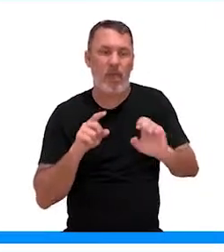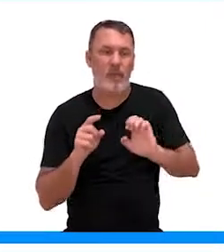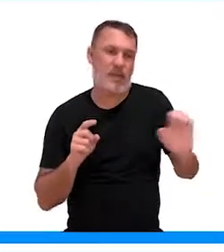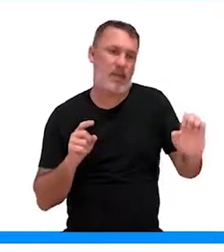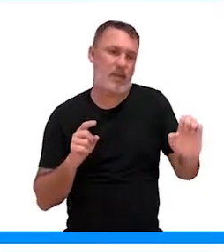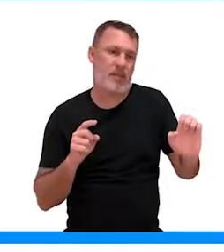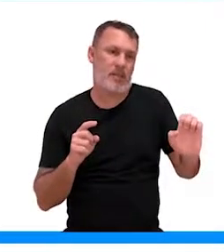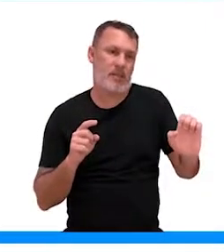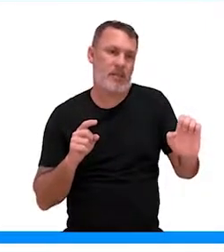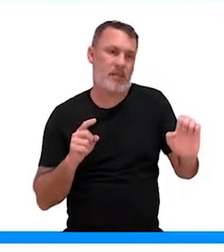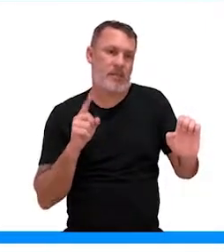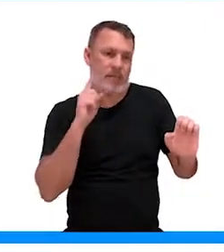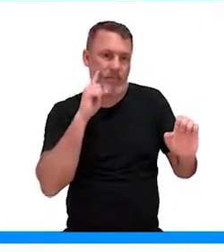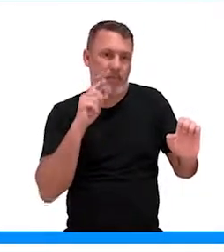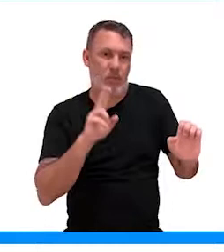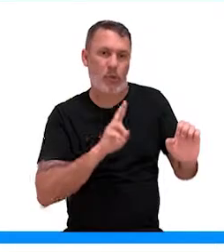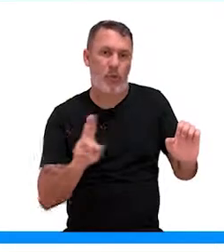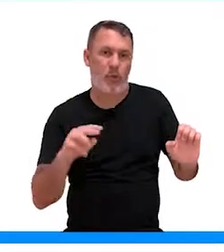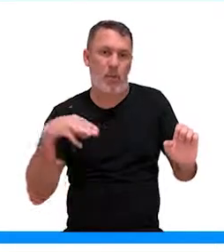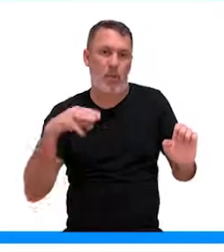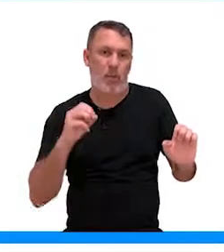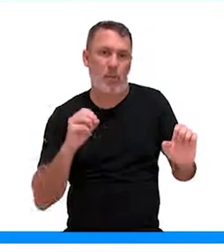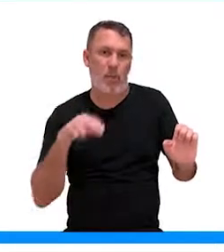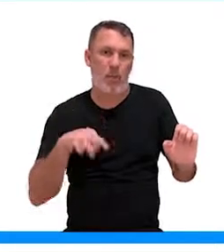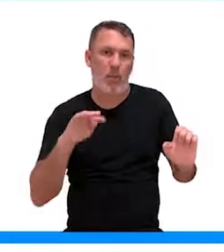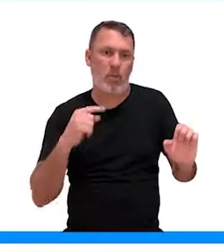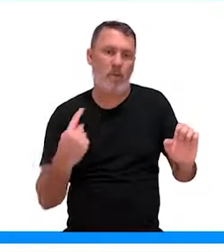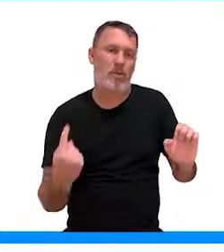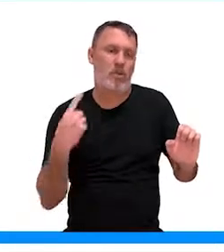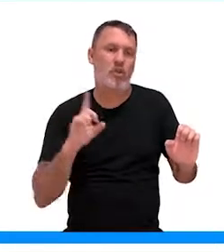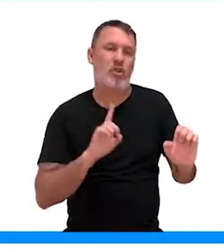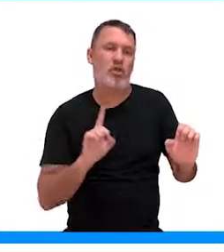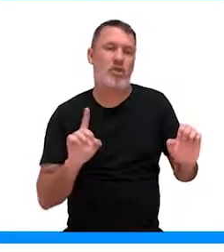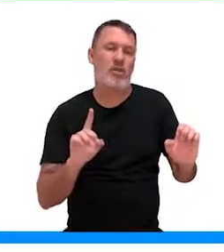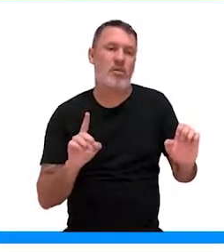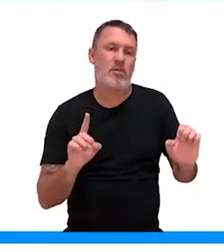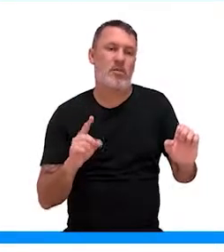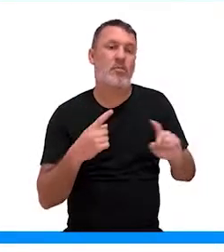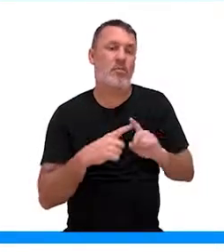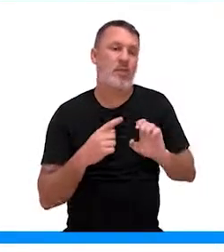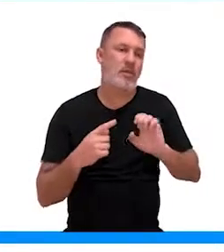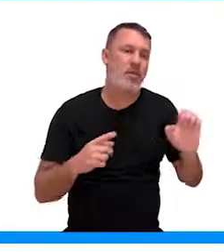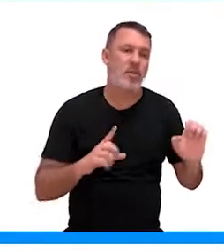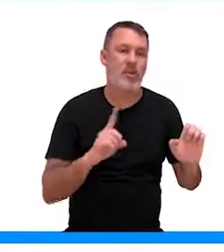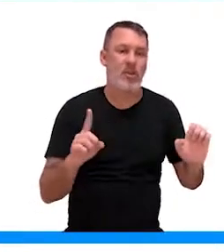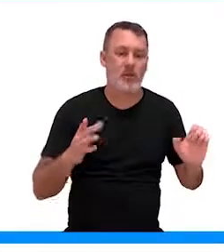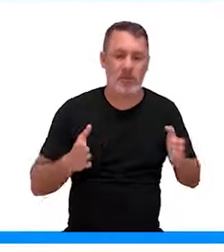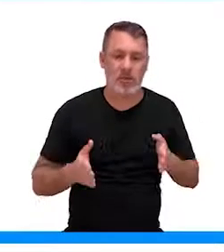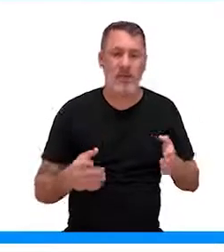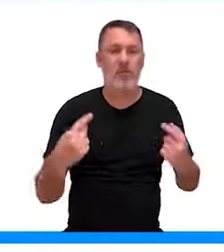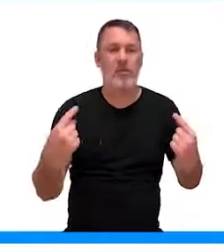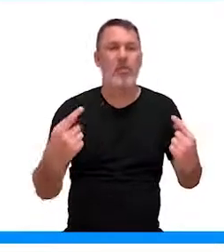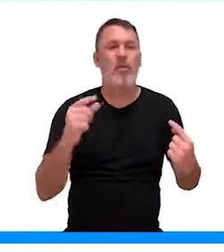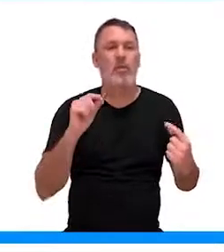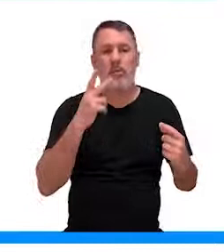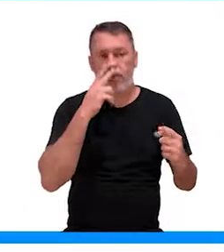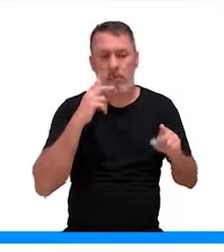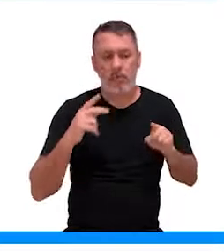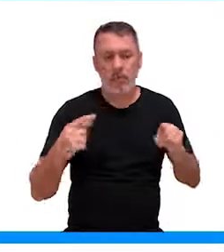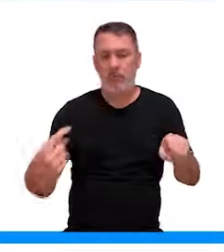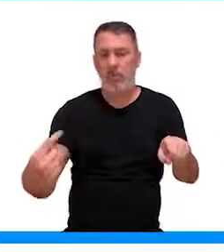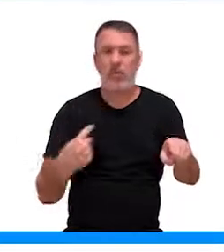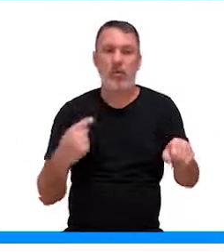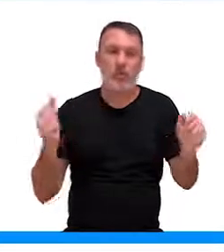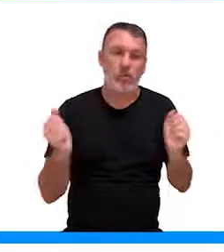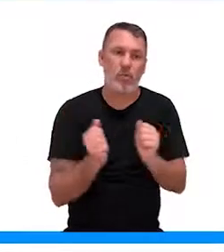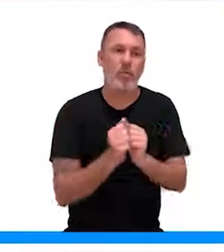esquerda. E ali onde está escrito a montante, será definido como margem à direita. Por quê? Nós vamos considerar aqui a jusante, ou